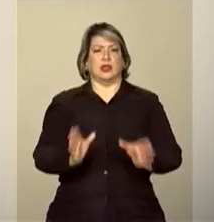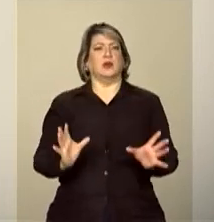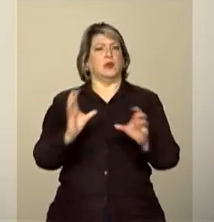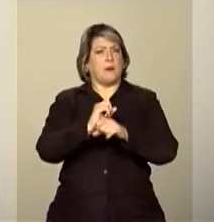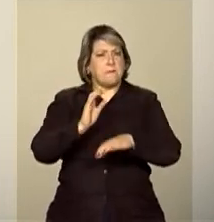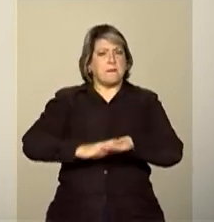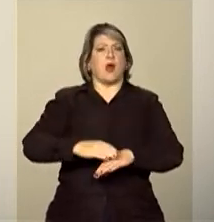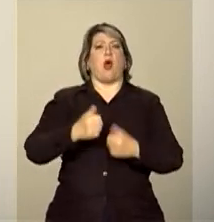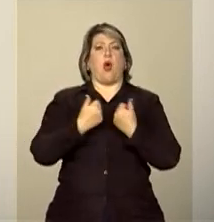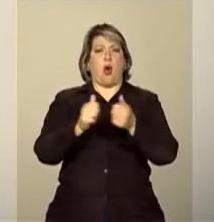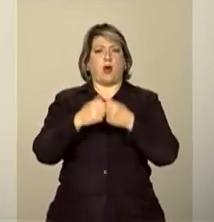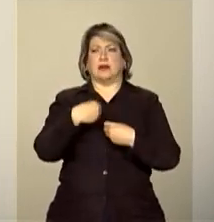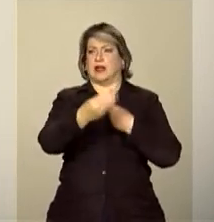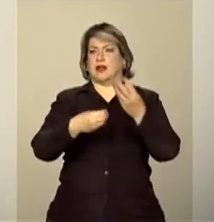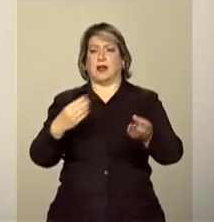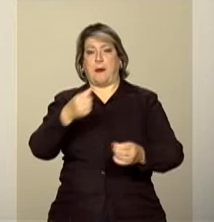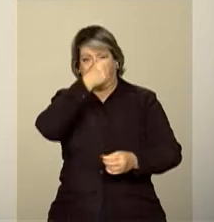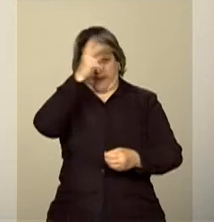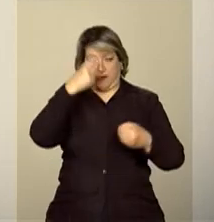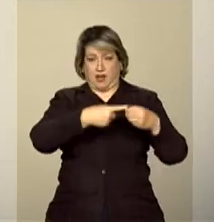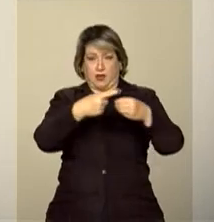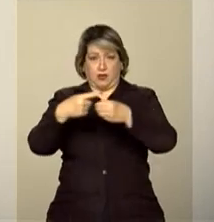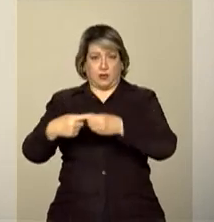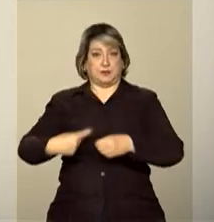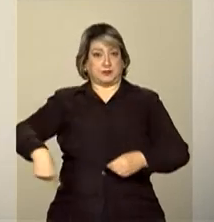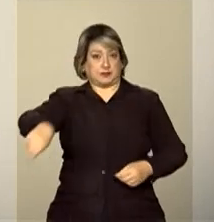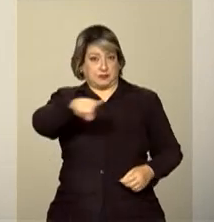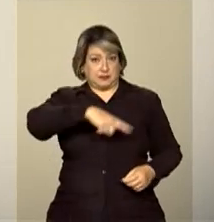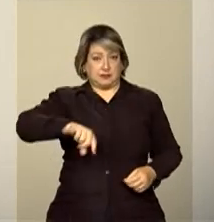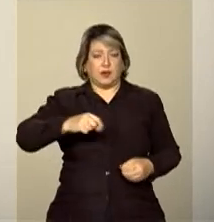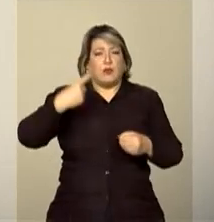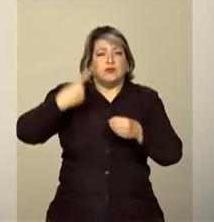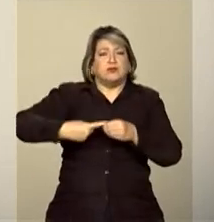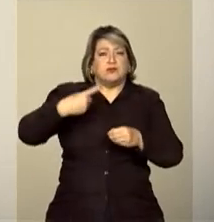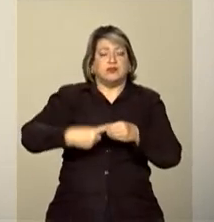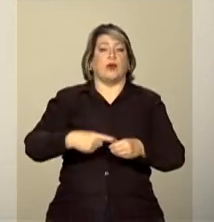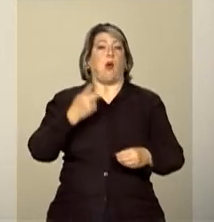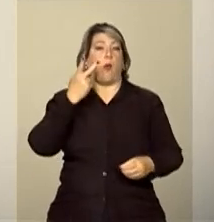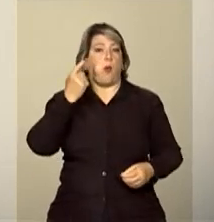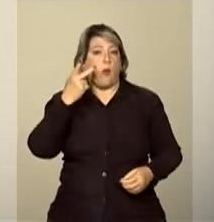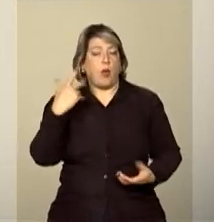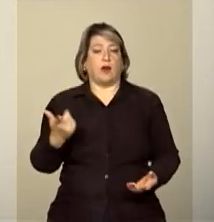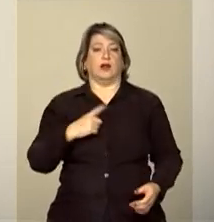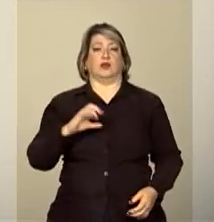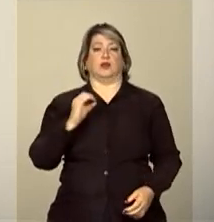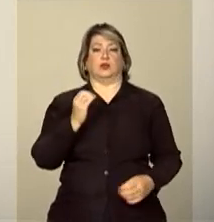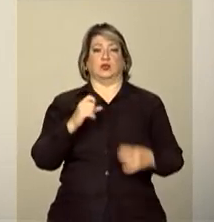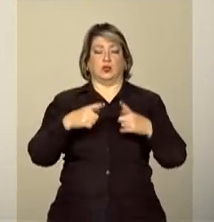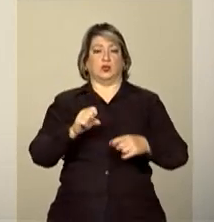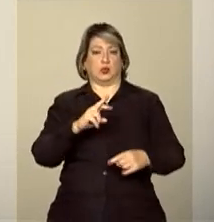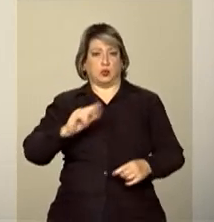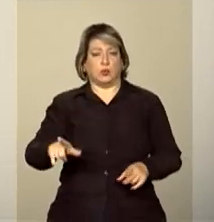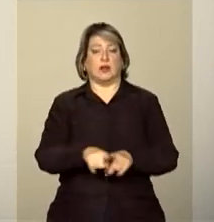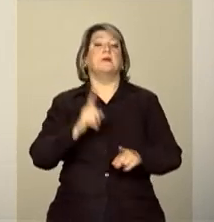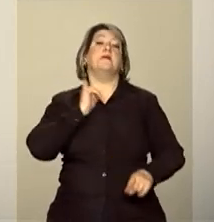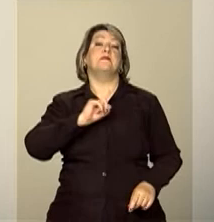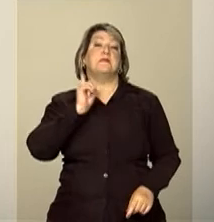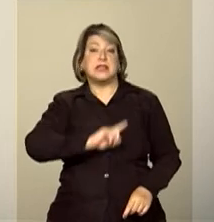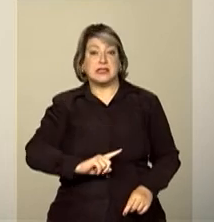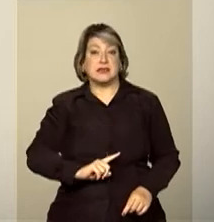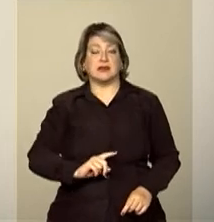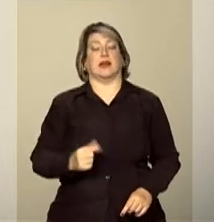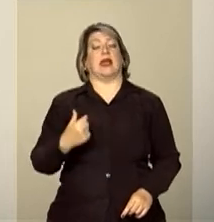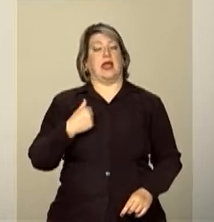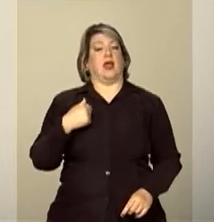dezenas desses ônibus para prefeitos dos Municípios do interior do Ceará do Rio Grande do Sul de Minas Gerais eu